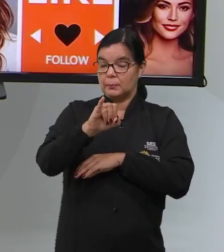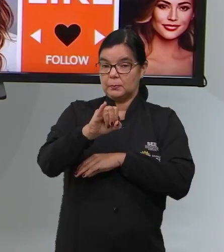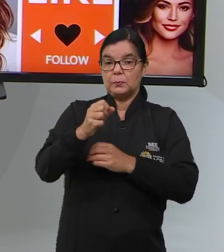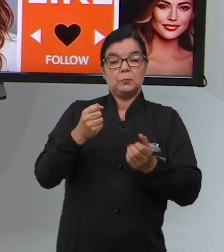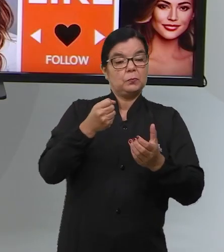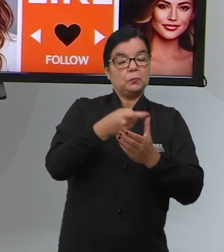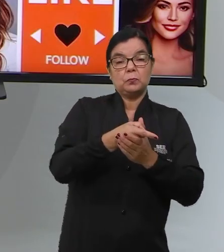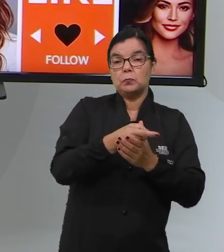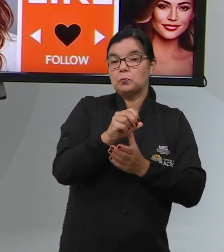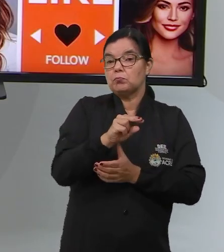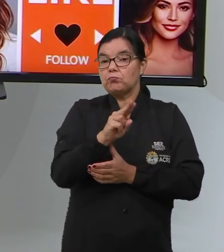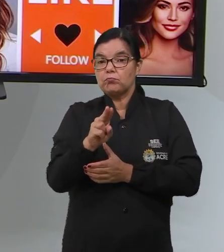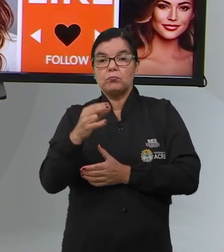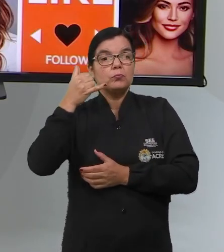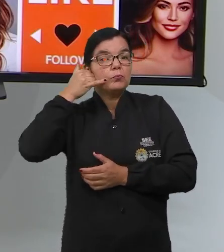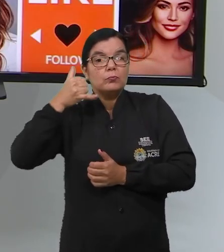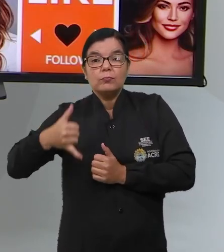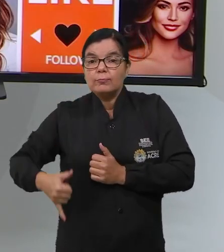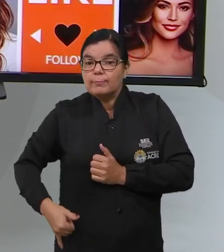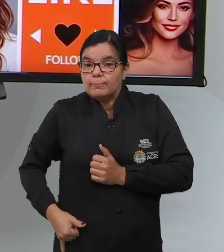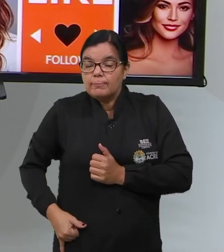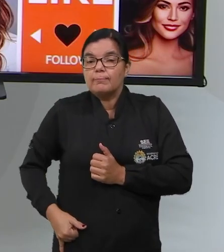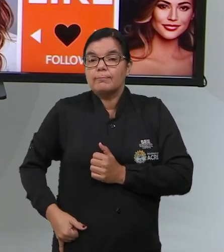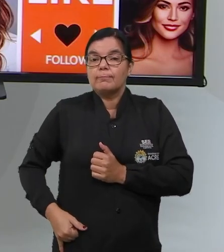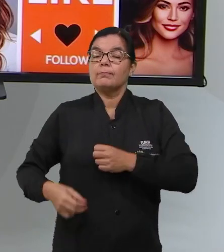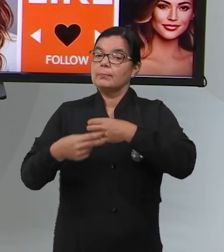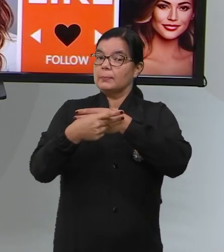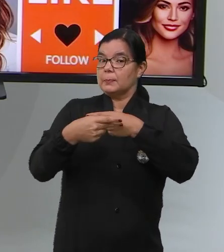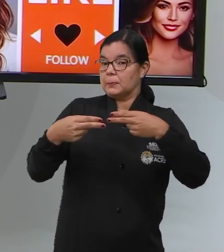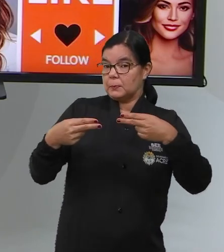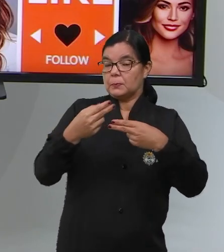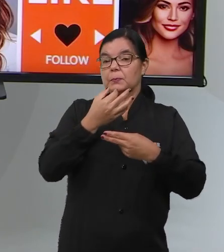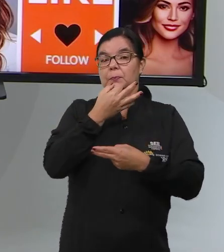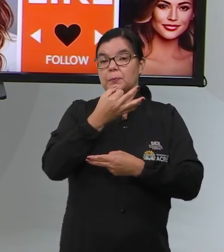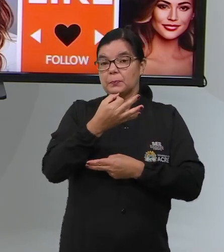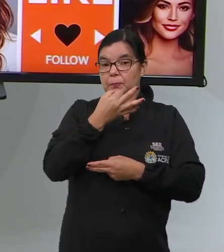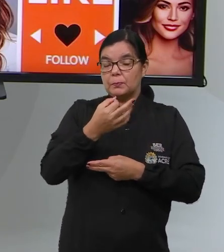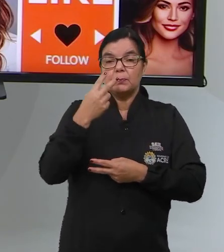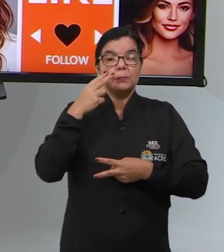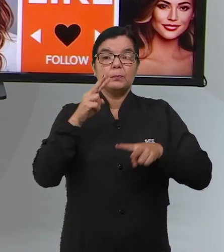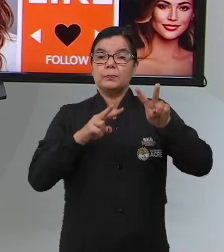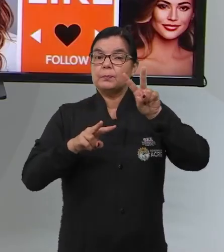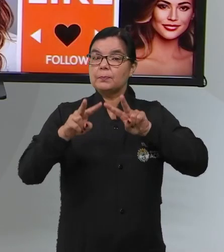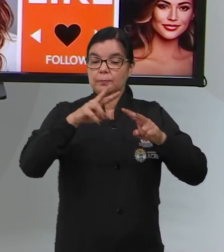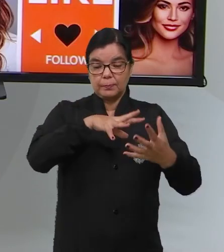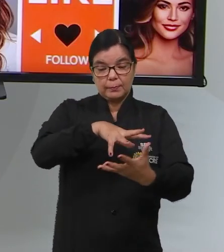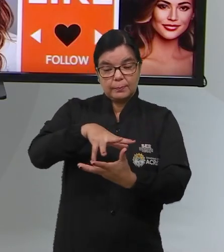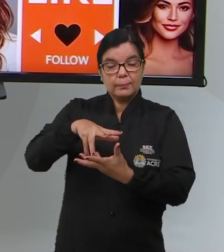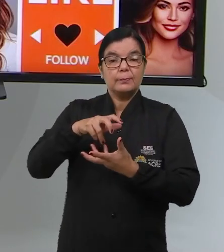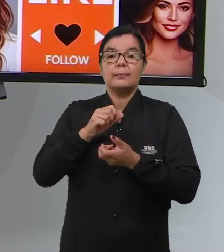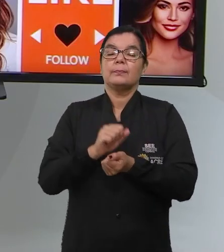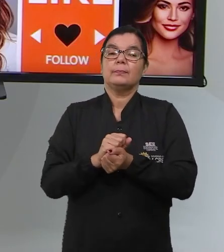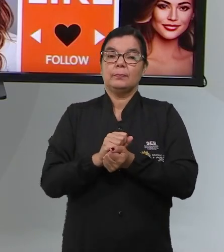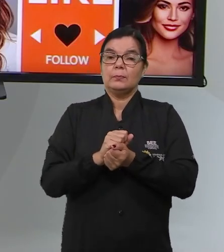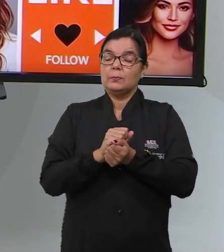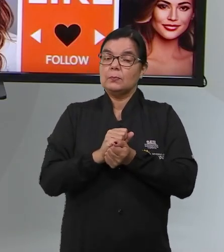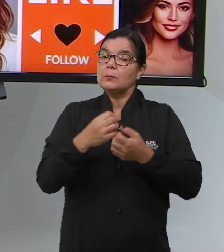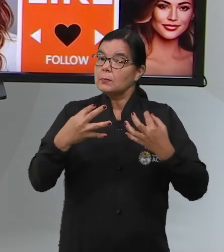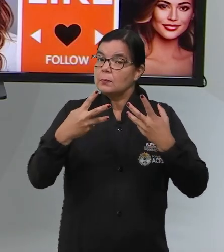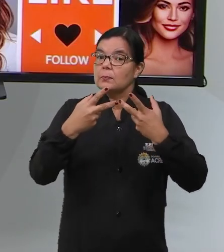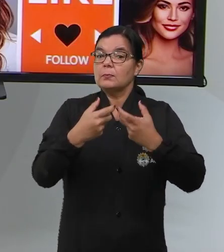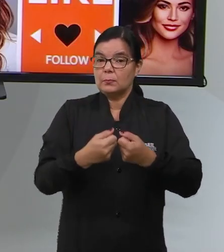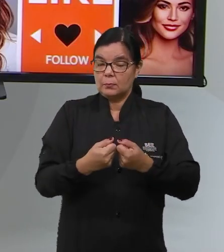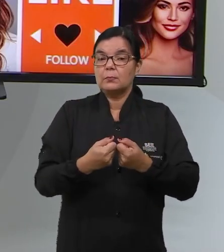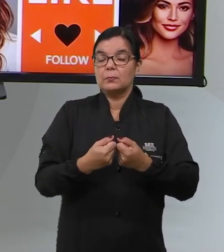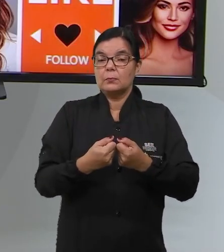ou não compra o celular, as concepções, as visões de mundo, tudo isso, em